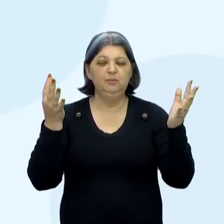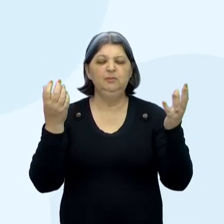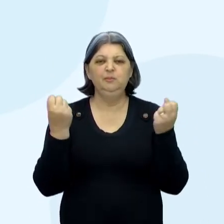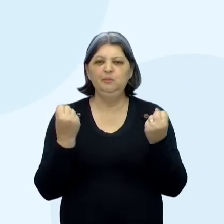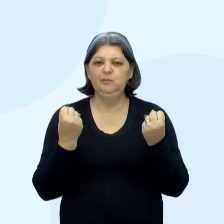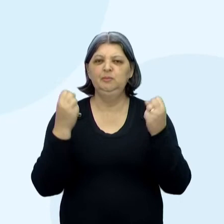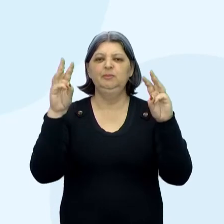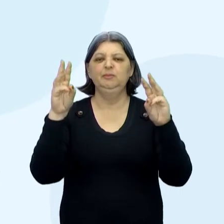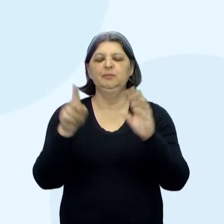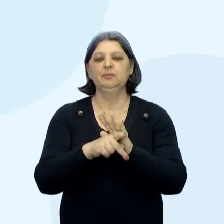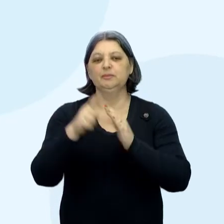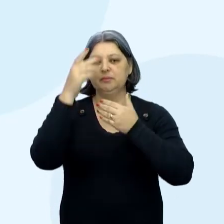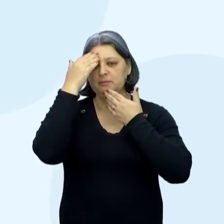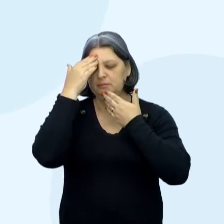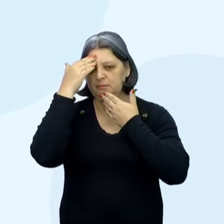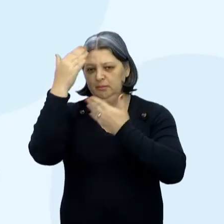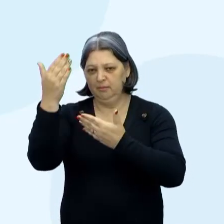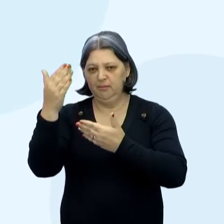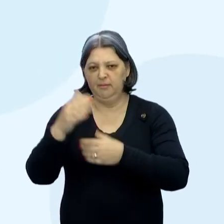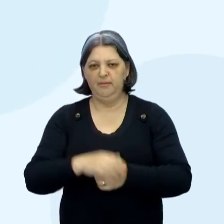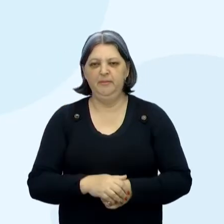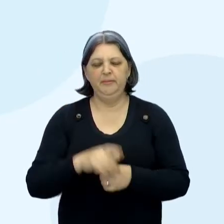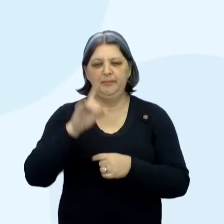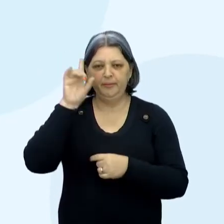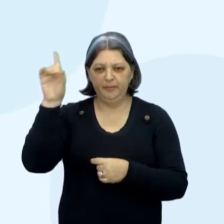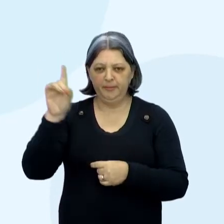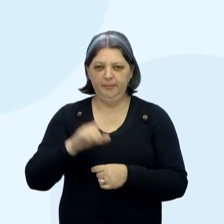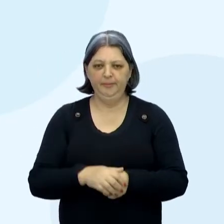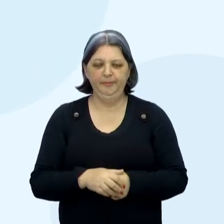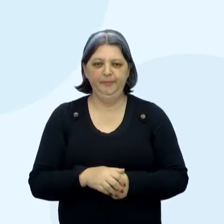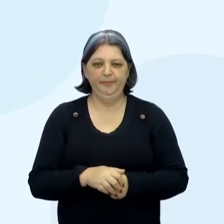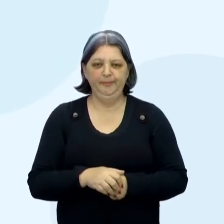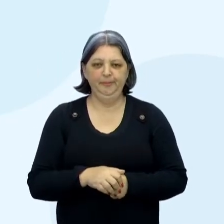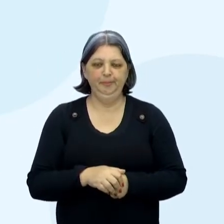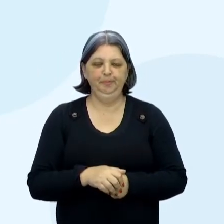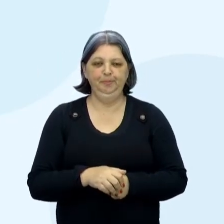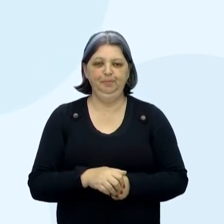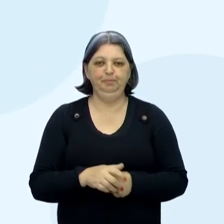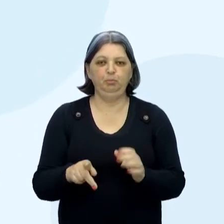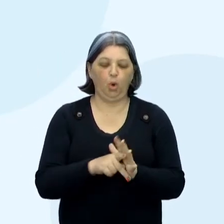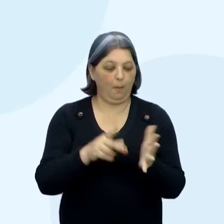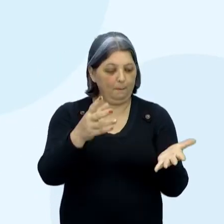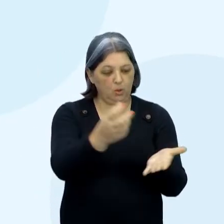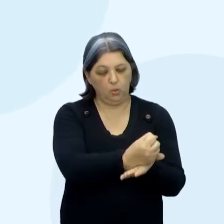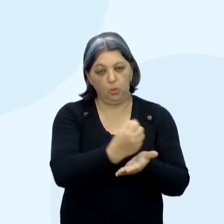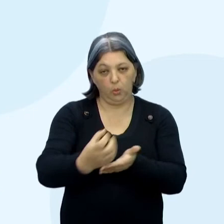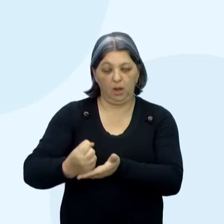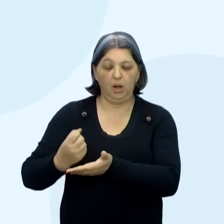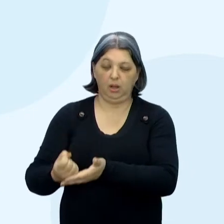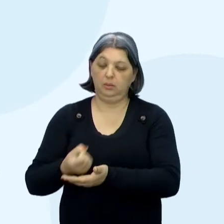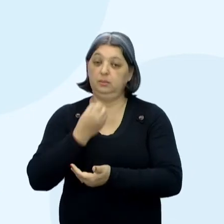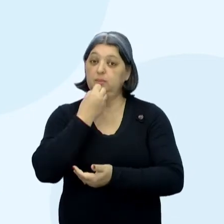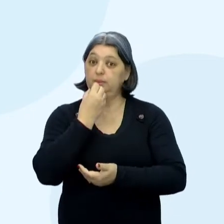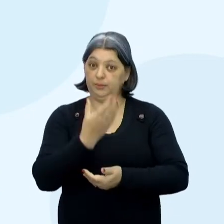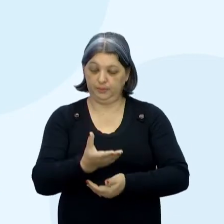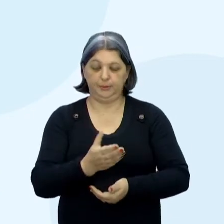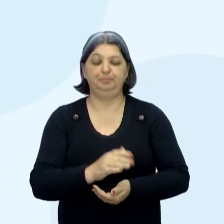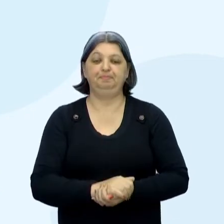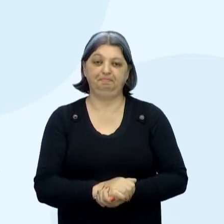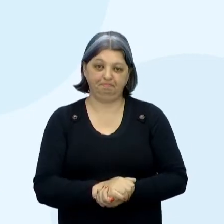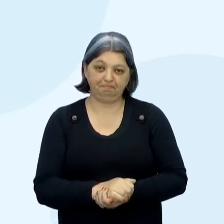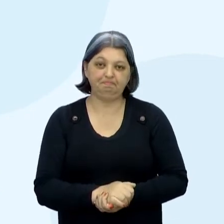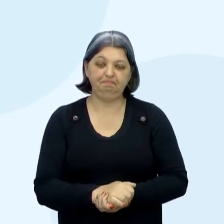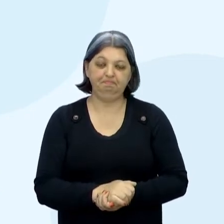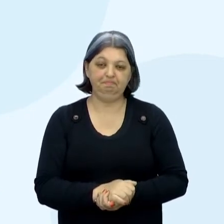e agradecem a Deus por uma colheita bem-sucedida,